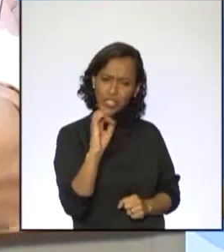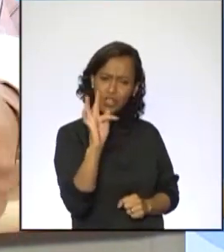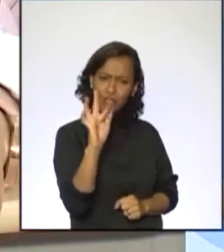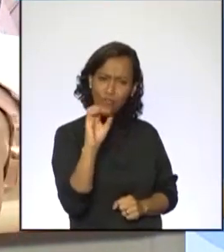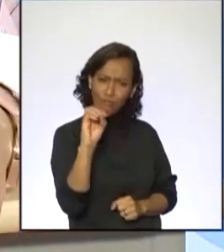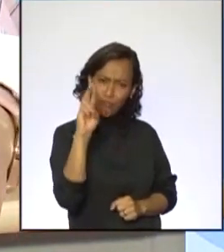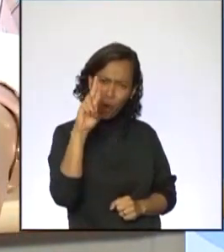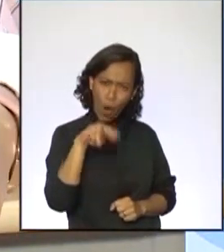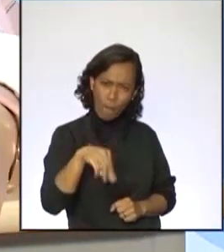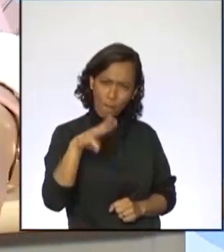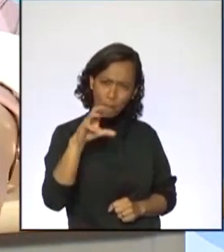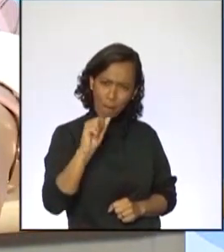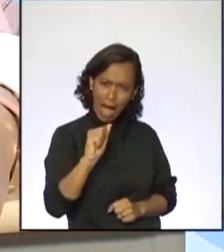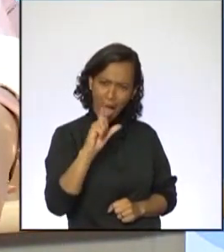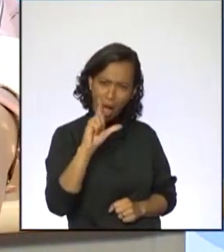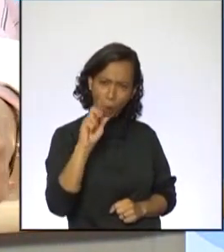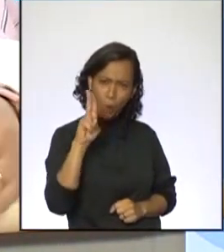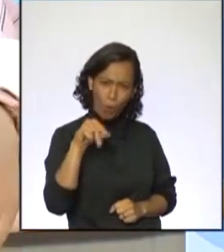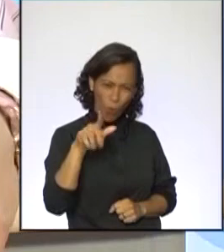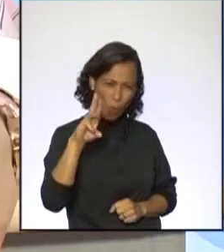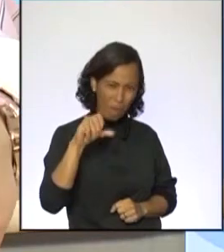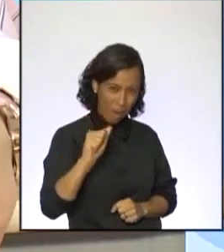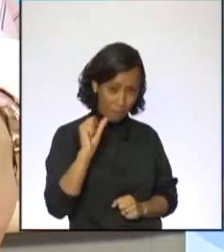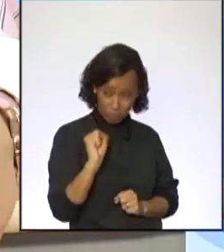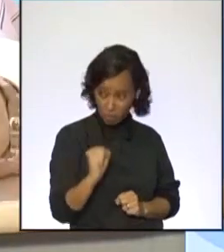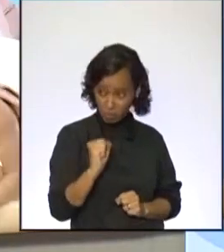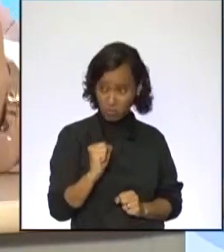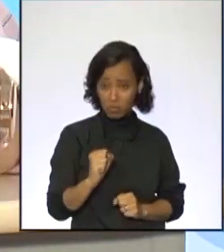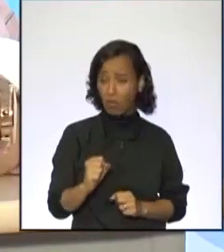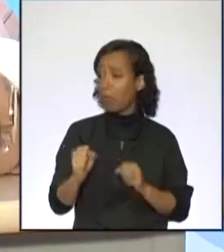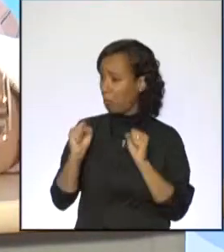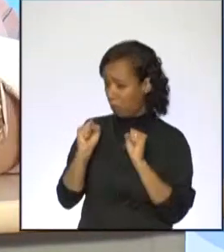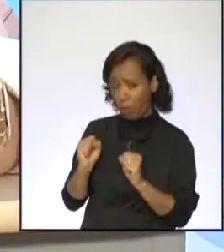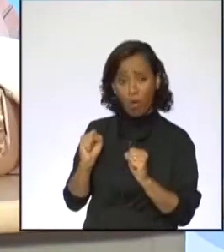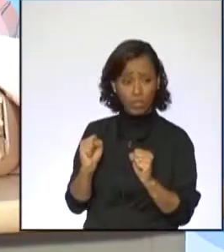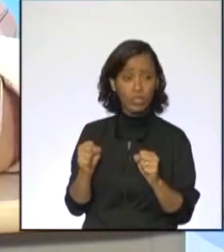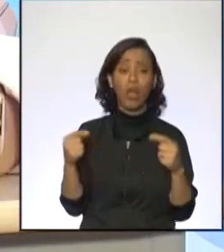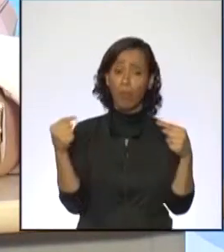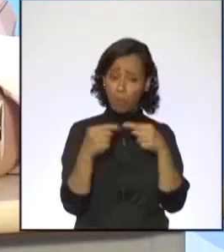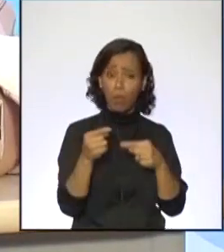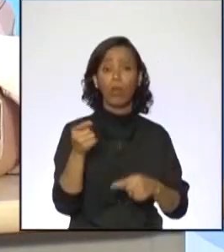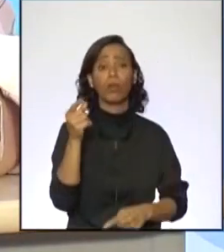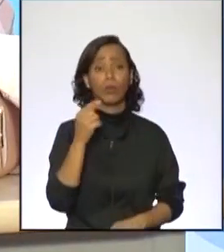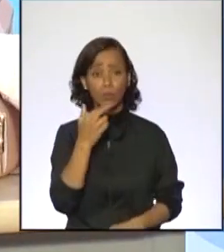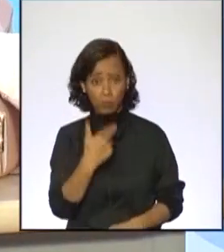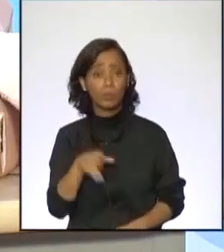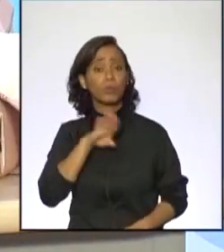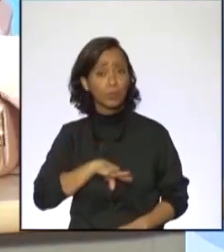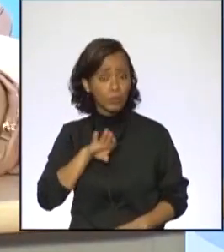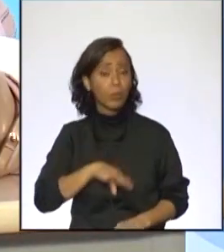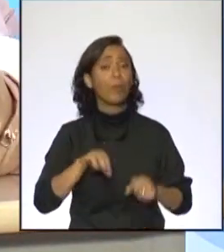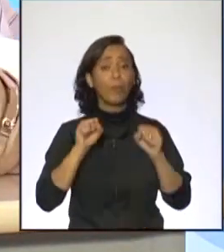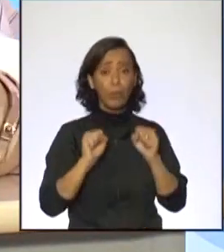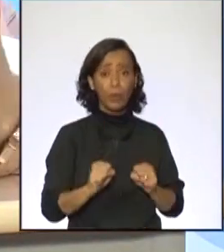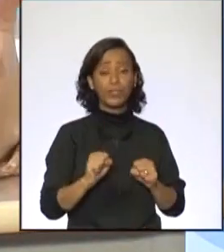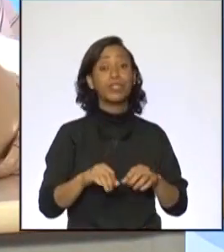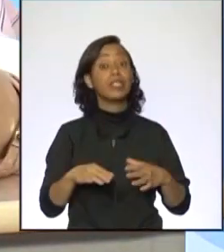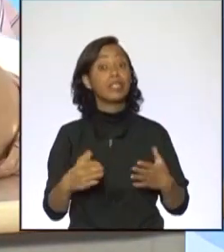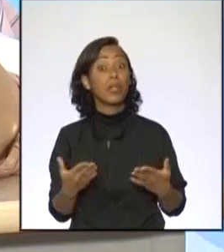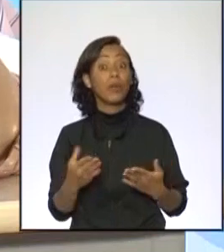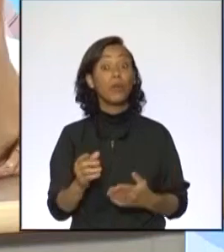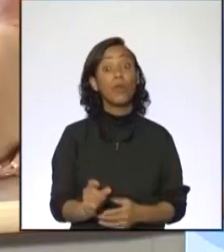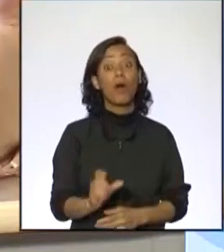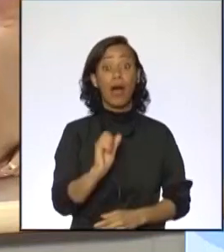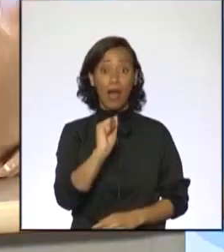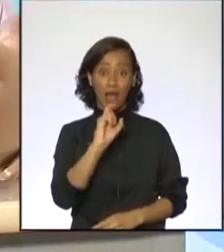Pode, Eu também consigo uma negação? Claro que sim. Ah, certo? legal. Então, o advérbio ele é representado por uma palavra e existe uma coisa que